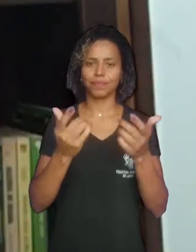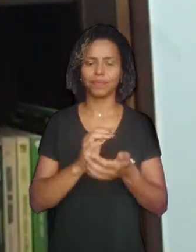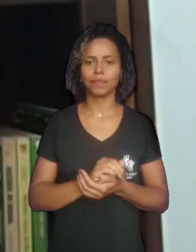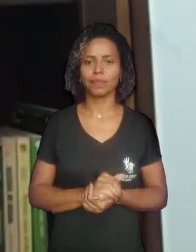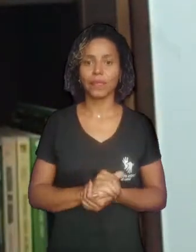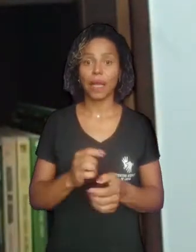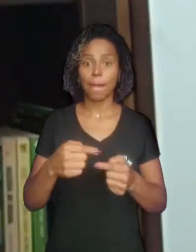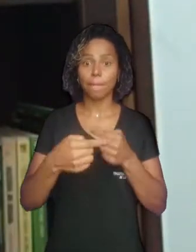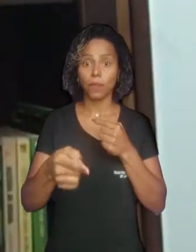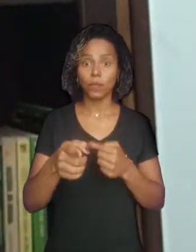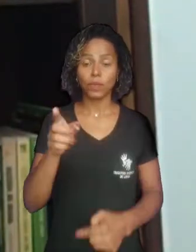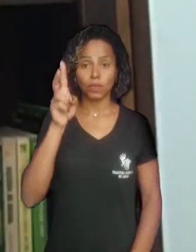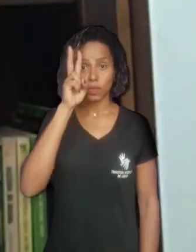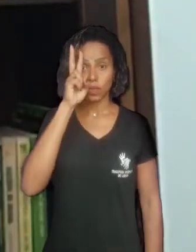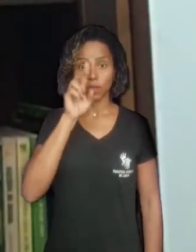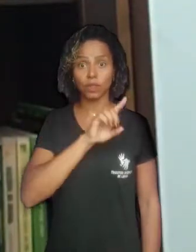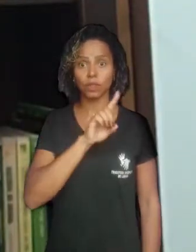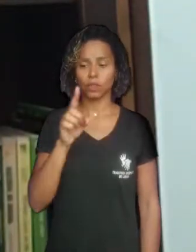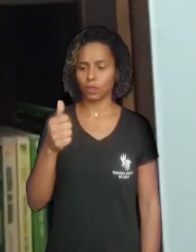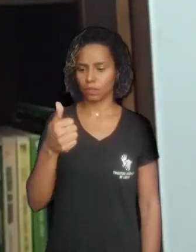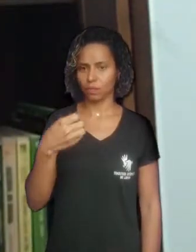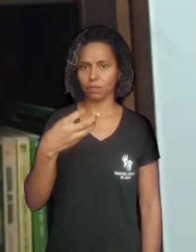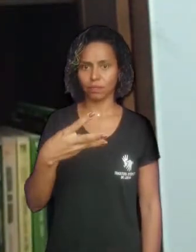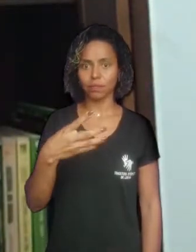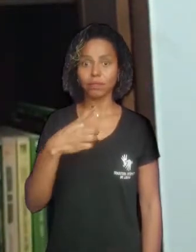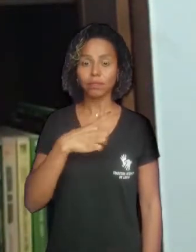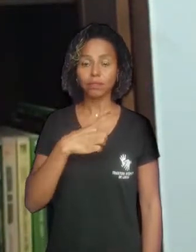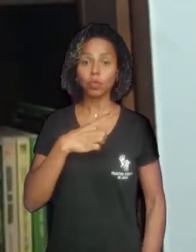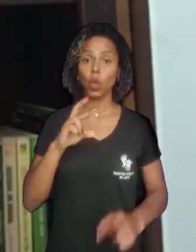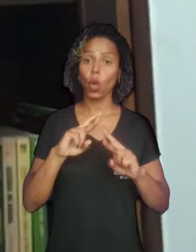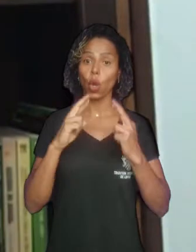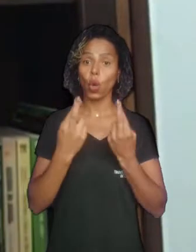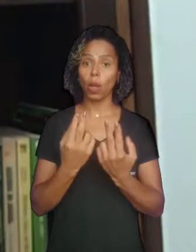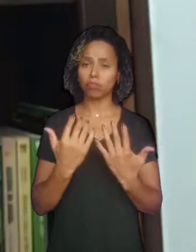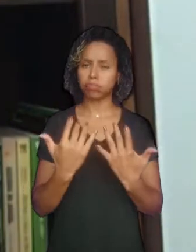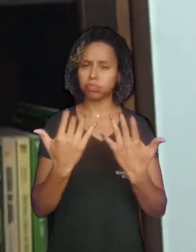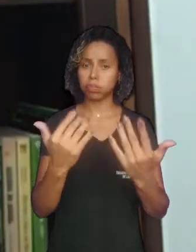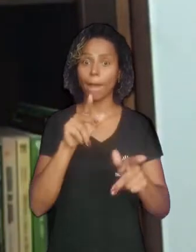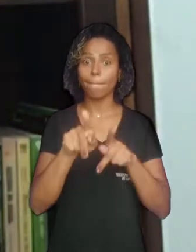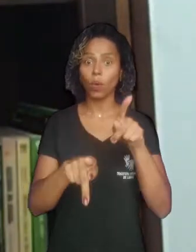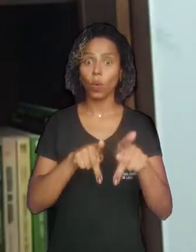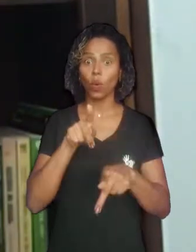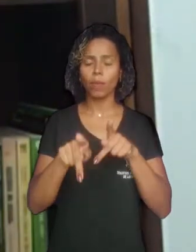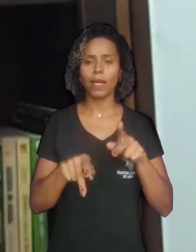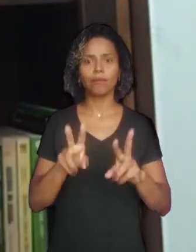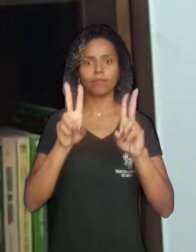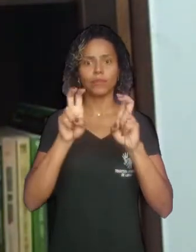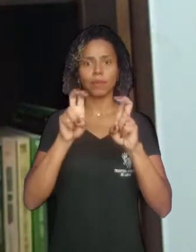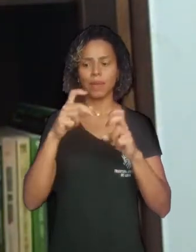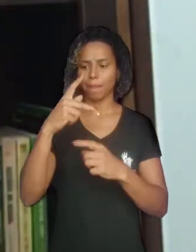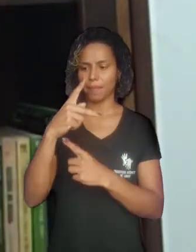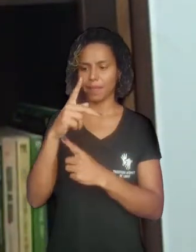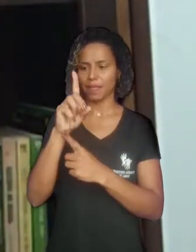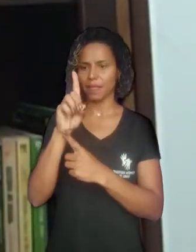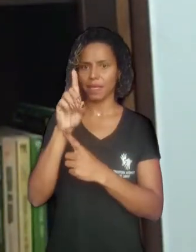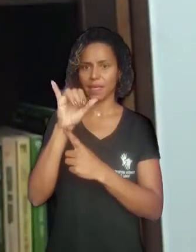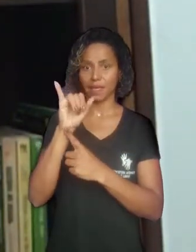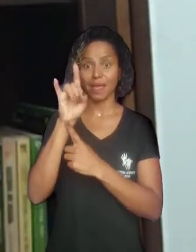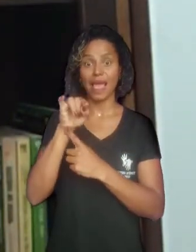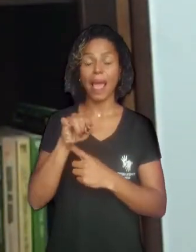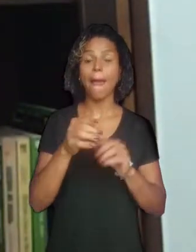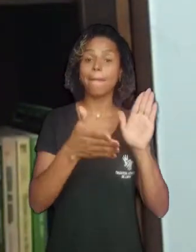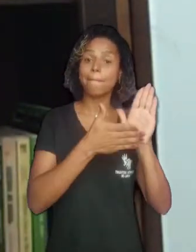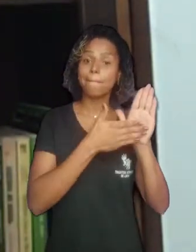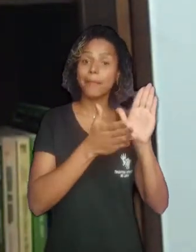segunda-feira Treze de dezembro a JF realizam audiência pública sobre o plano de desenvolvimento institucional